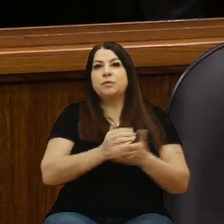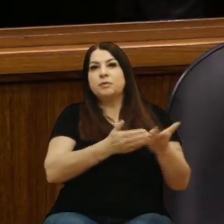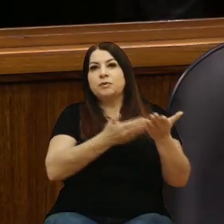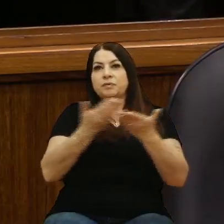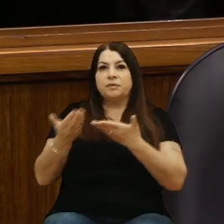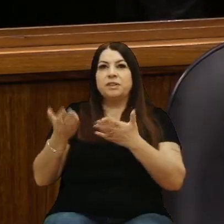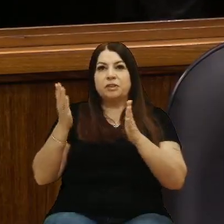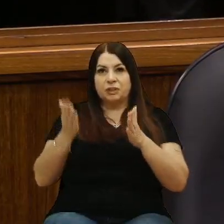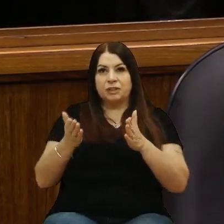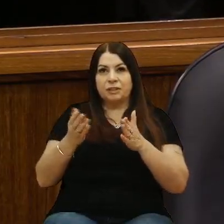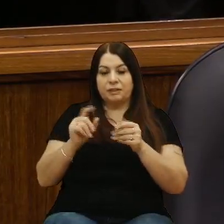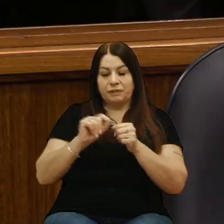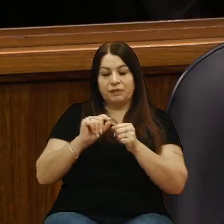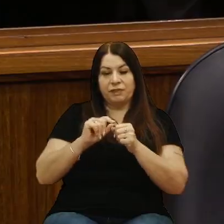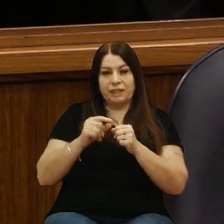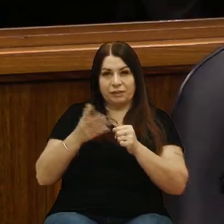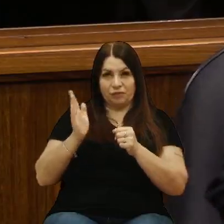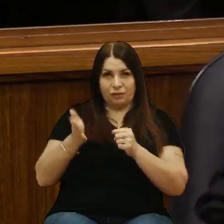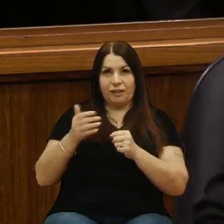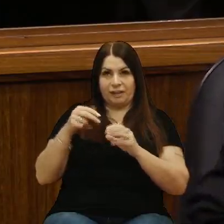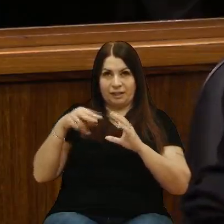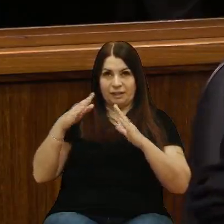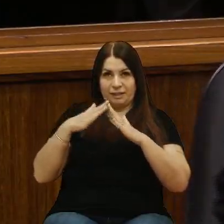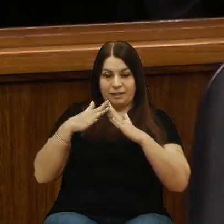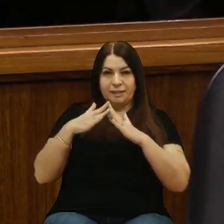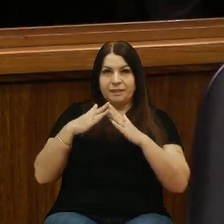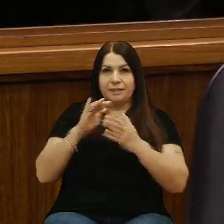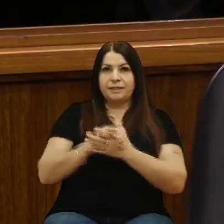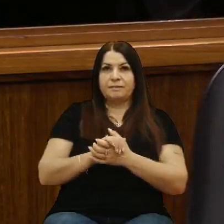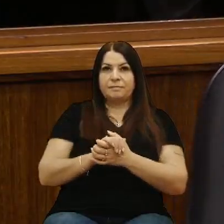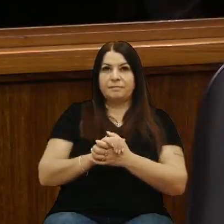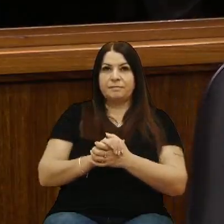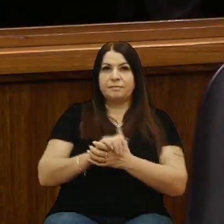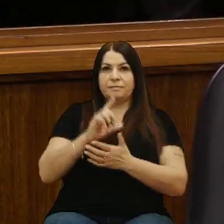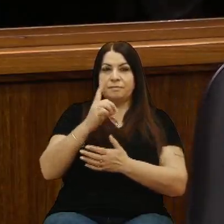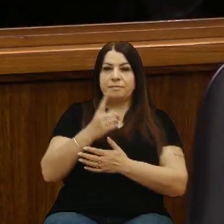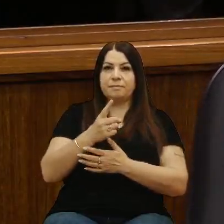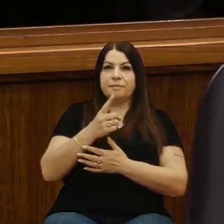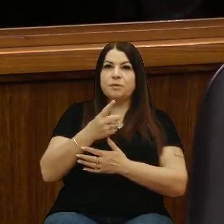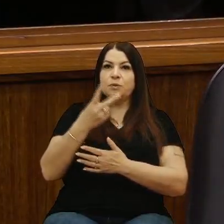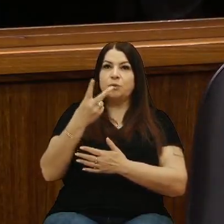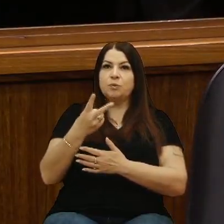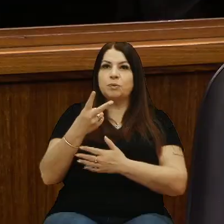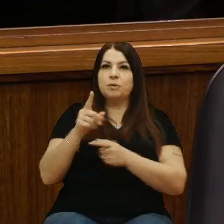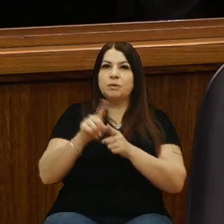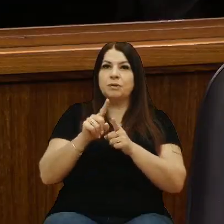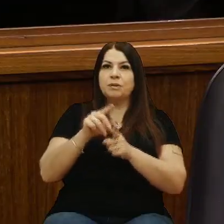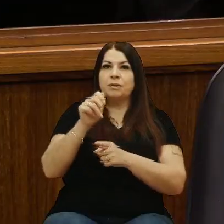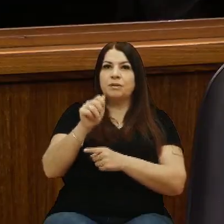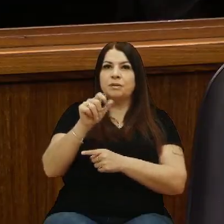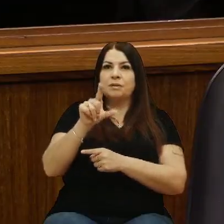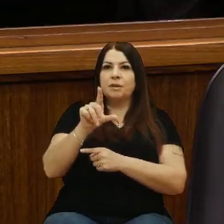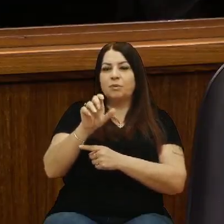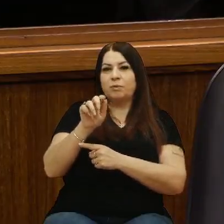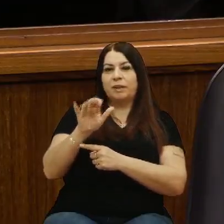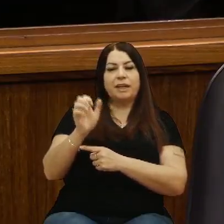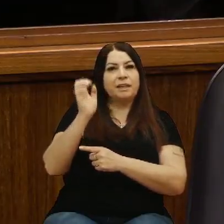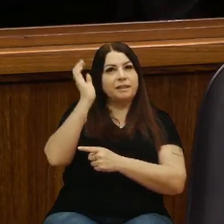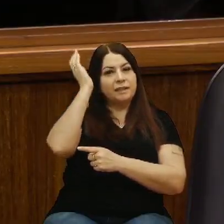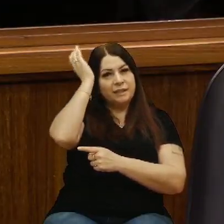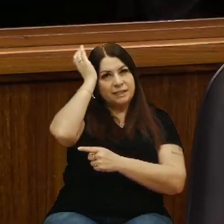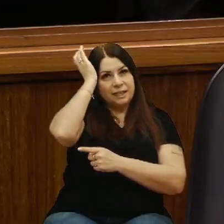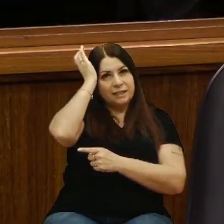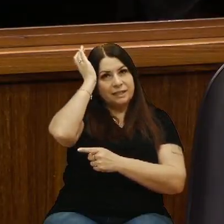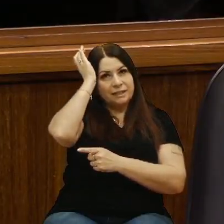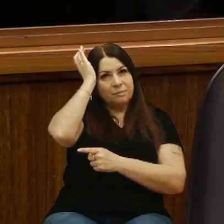que já foi nos feito nesta casa, que é para a 12ª edição do Aldeia Sesc. A Karina